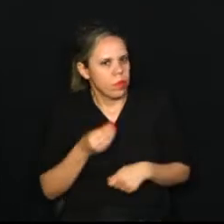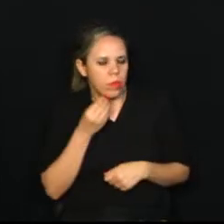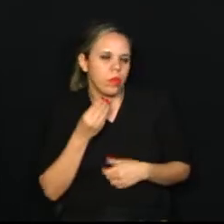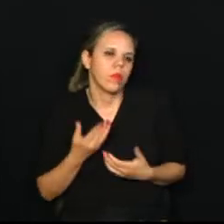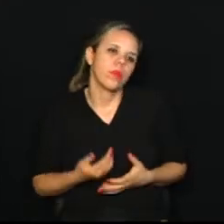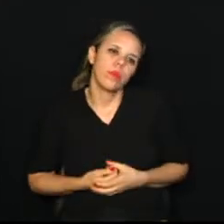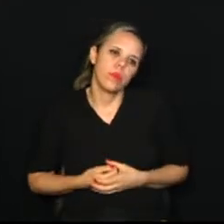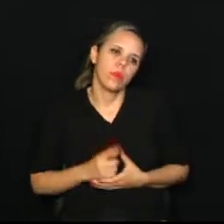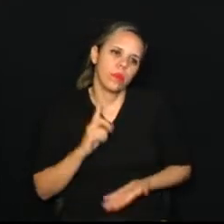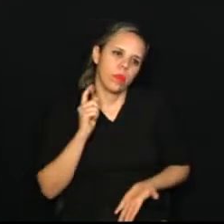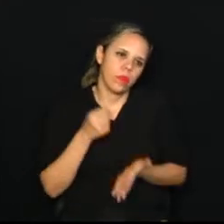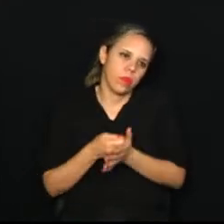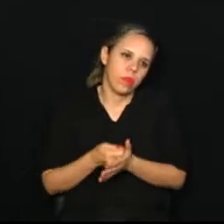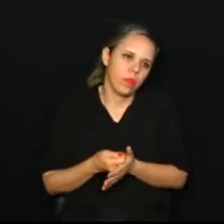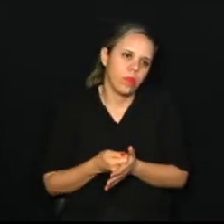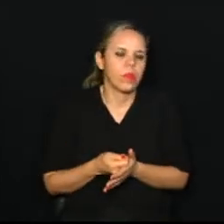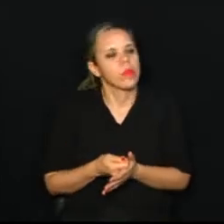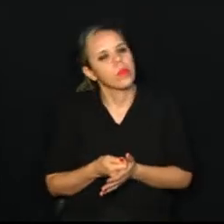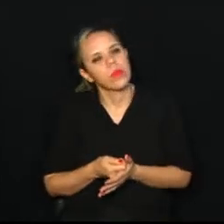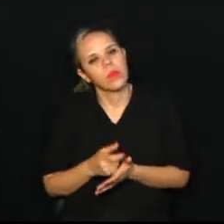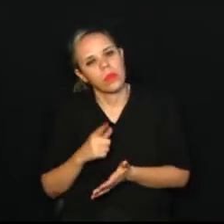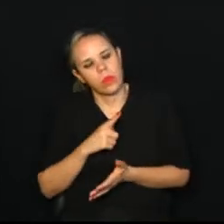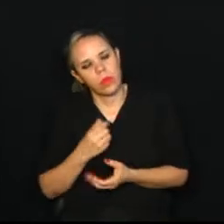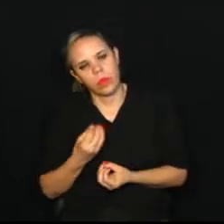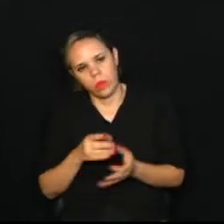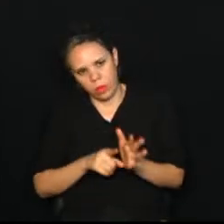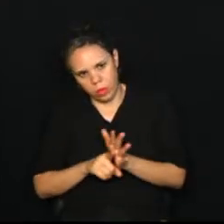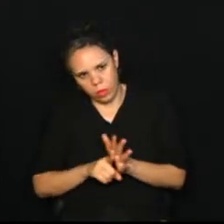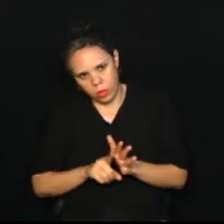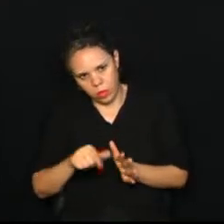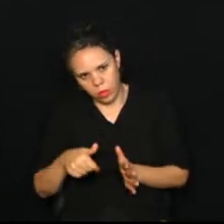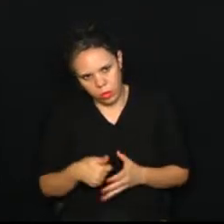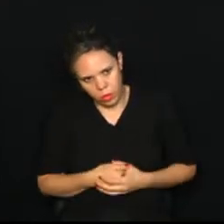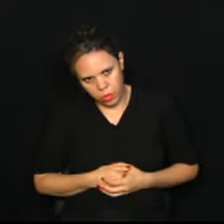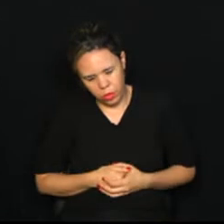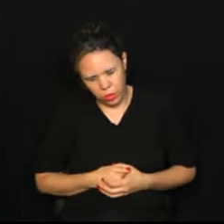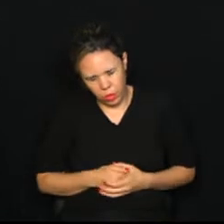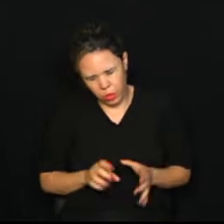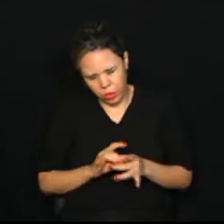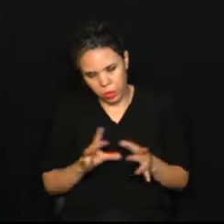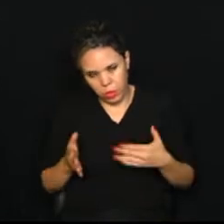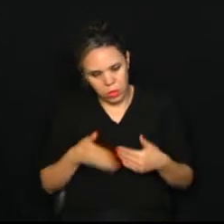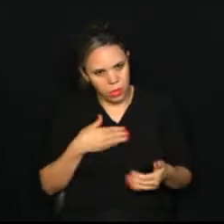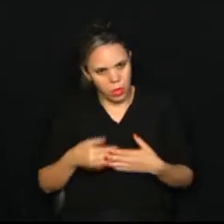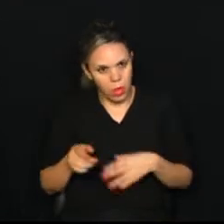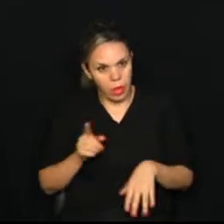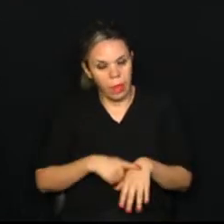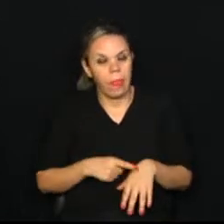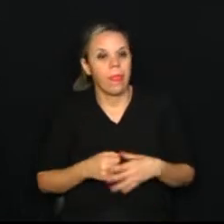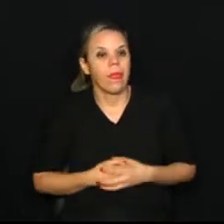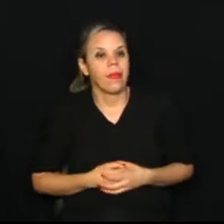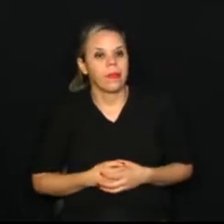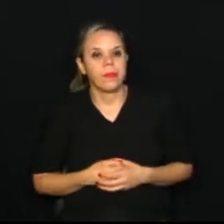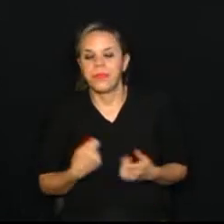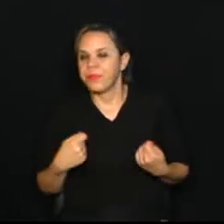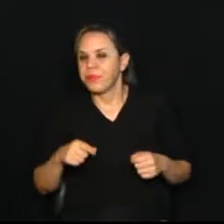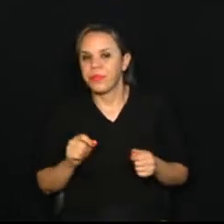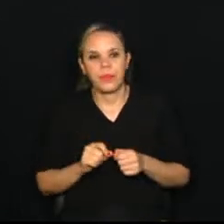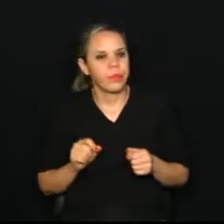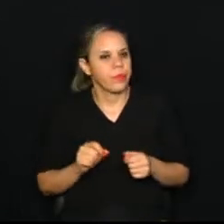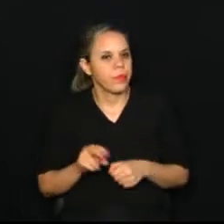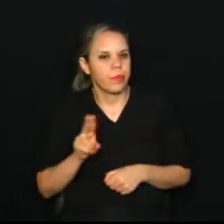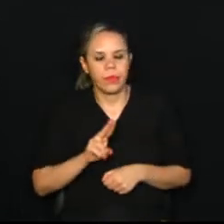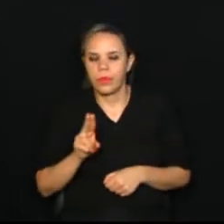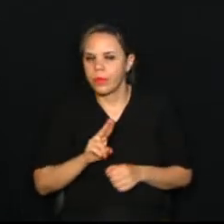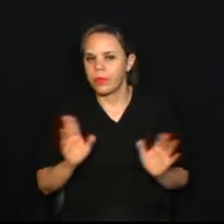de garantia de que a gente possa ter essa informação à disposição a qualquer momento, sem a gente precisar